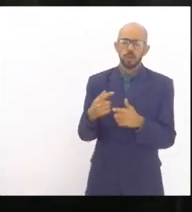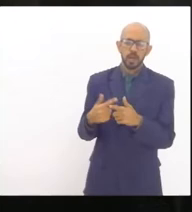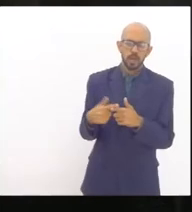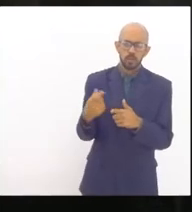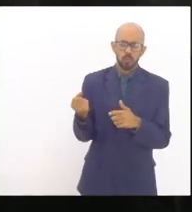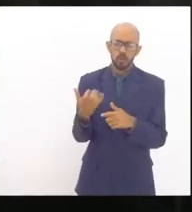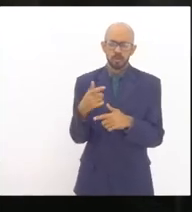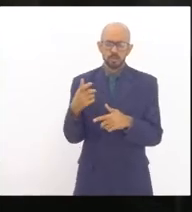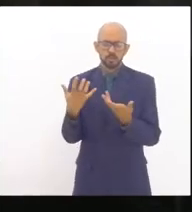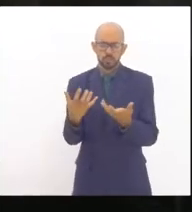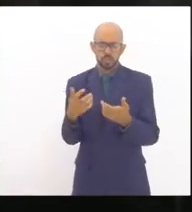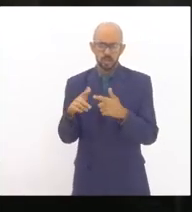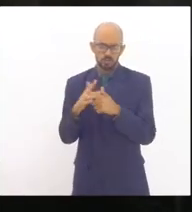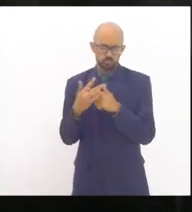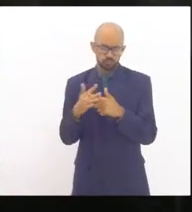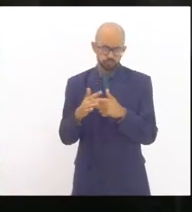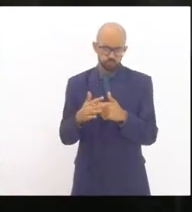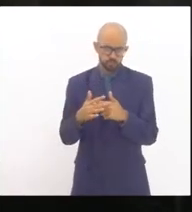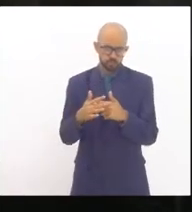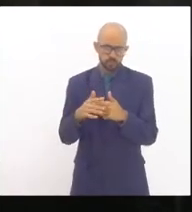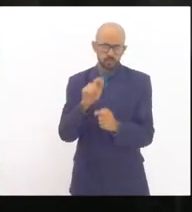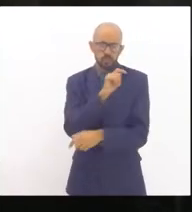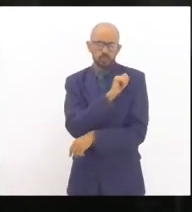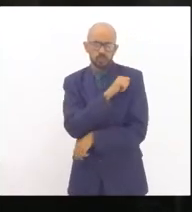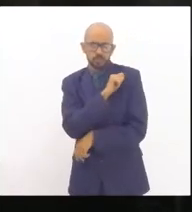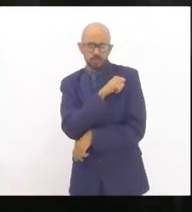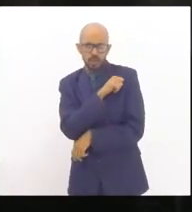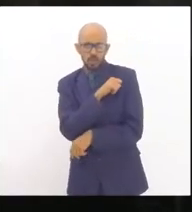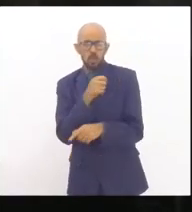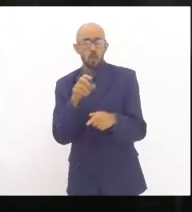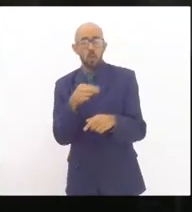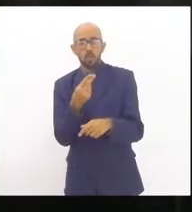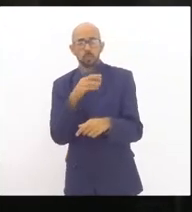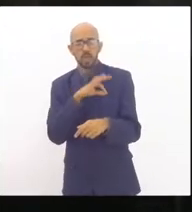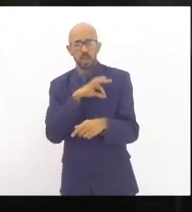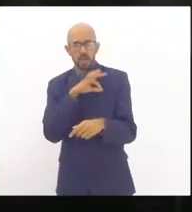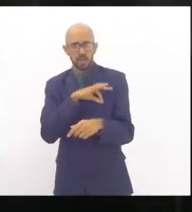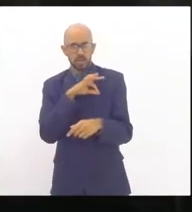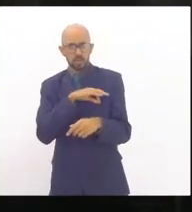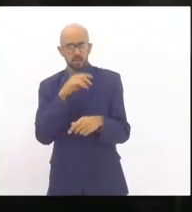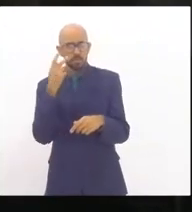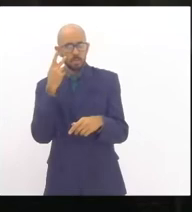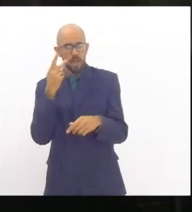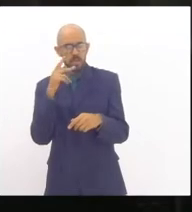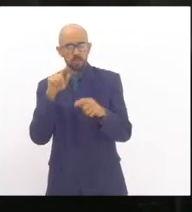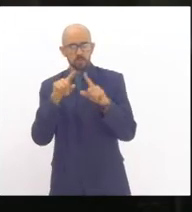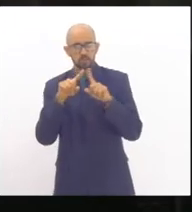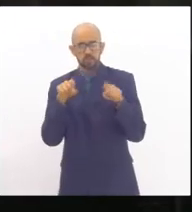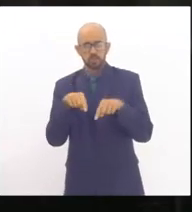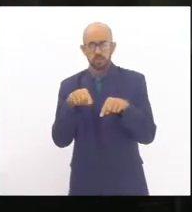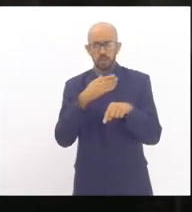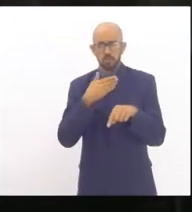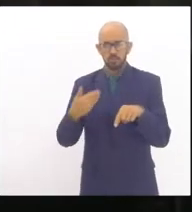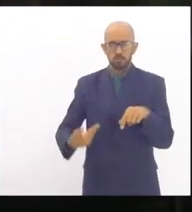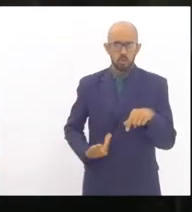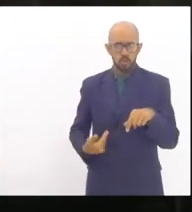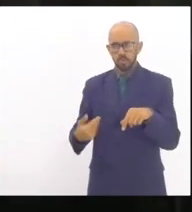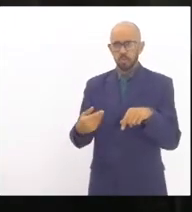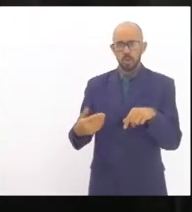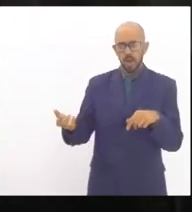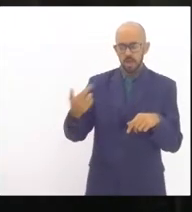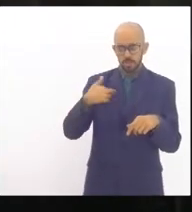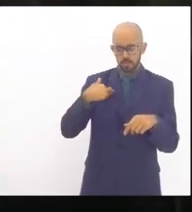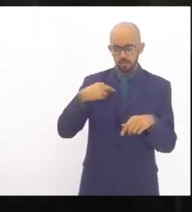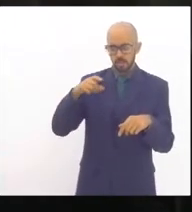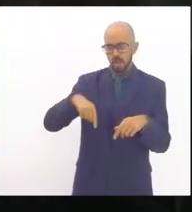recuperação uma recuperação salarial para o servidor público o que se tem